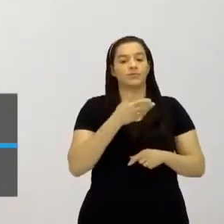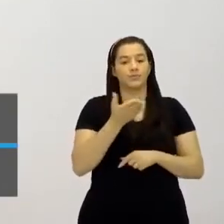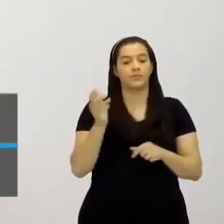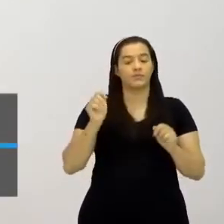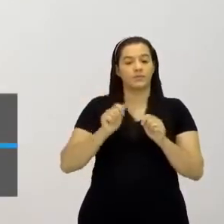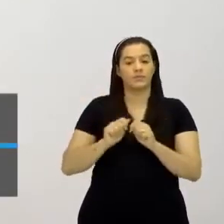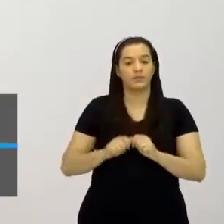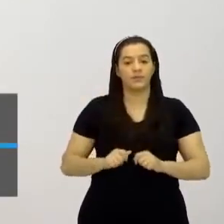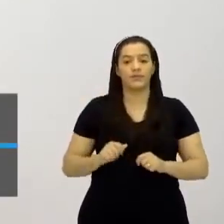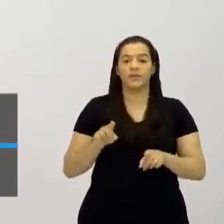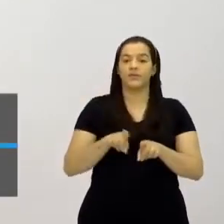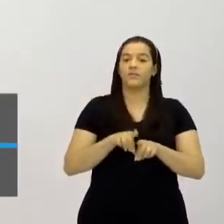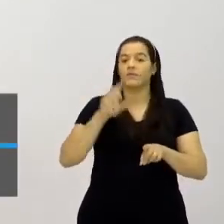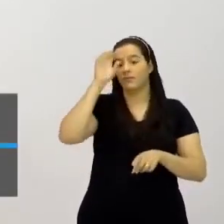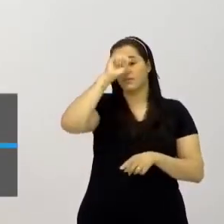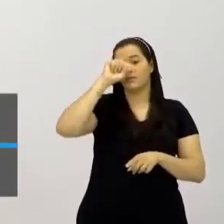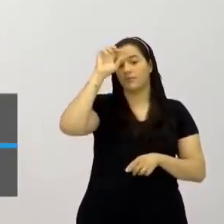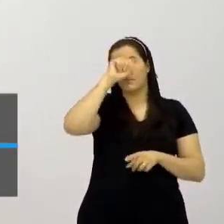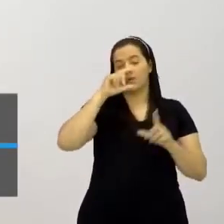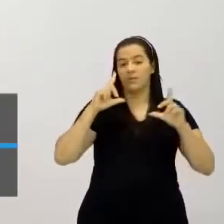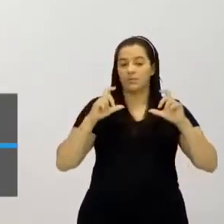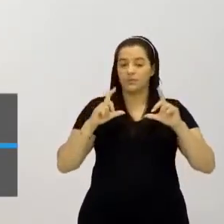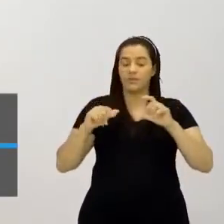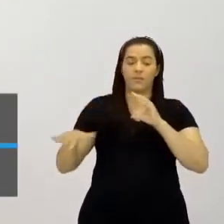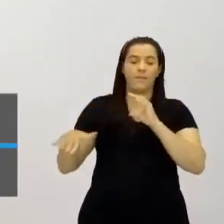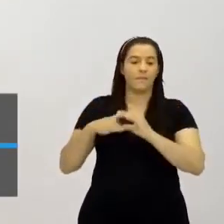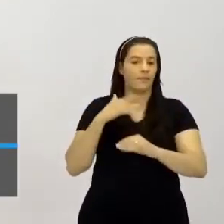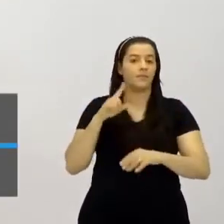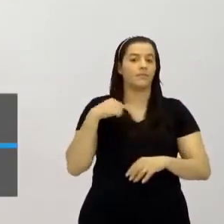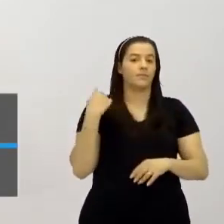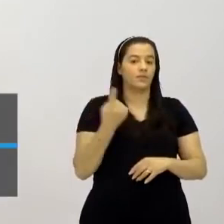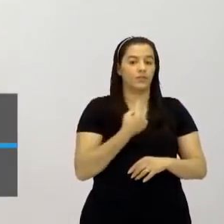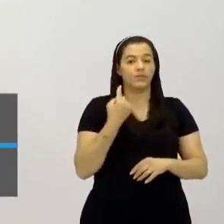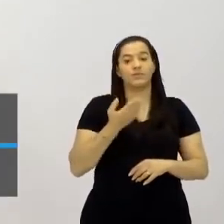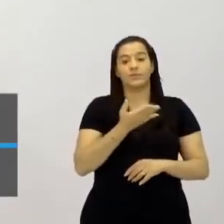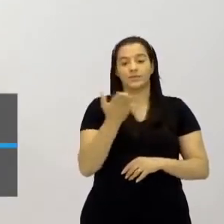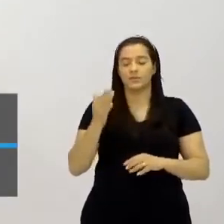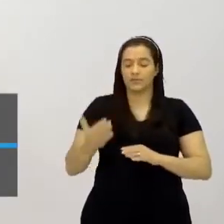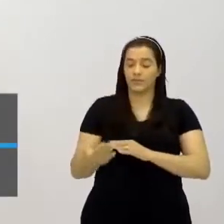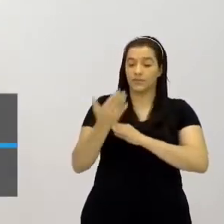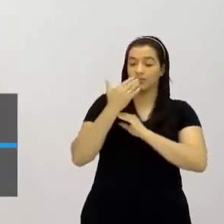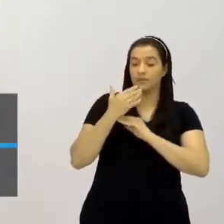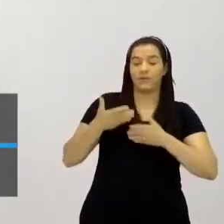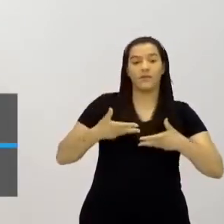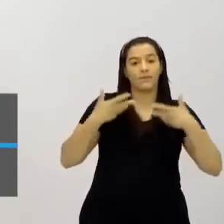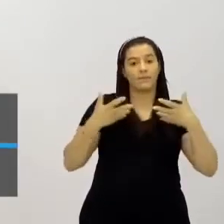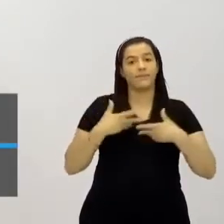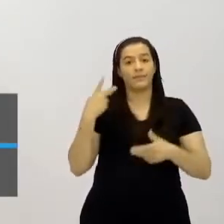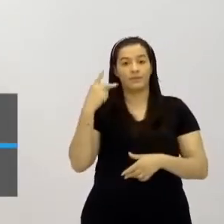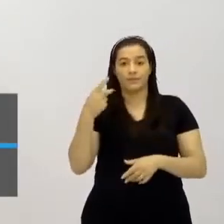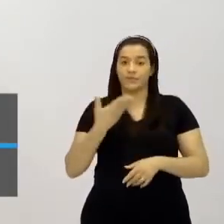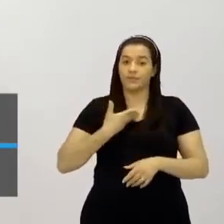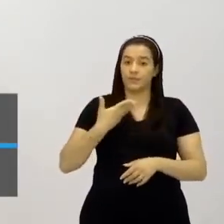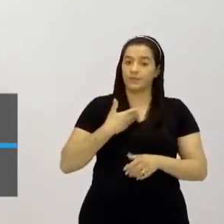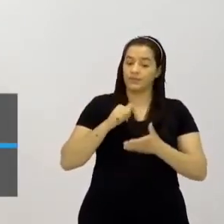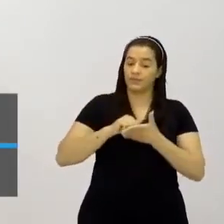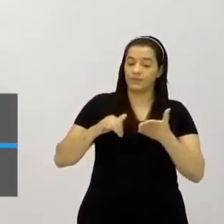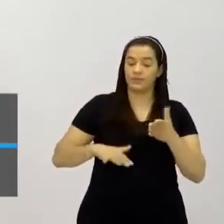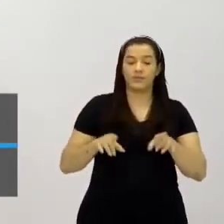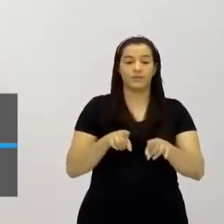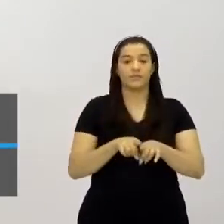as atividades do Aprender Sempre também, tira fotinho, manda pra gente, porque você vai estar ajudando, incentivando o seu colega também a fazer as